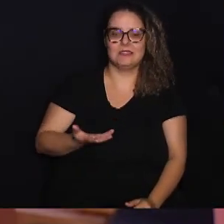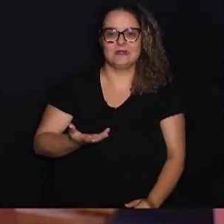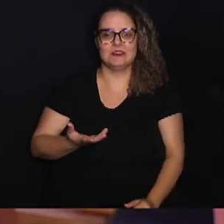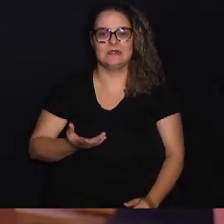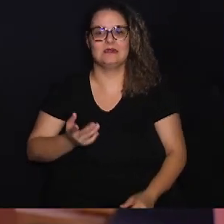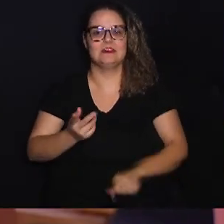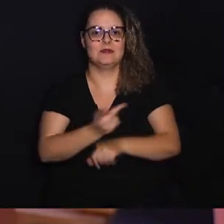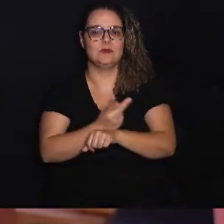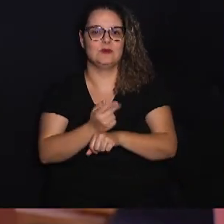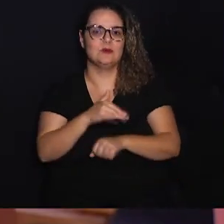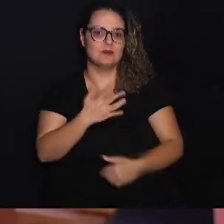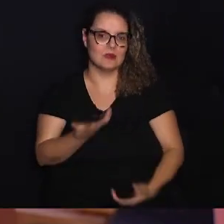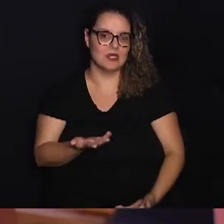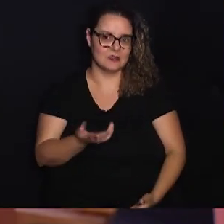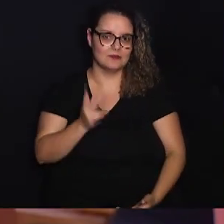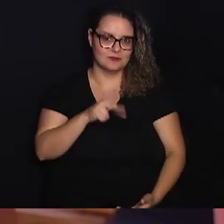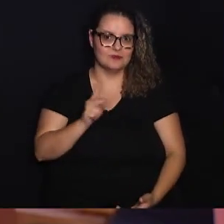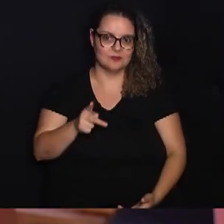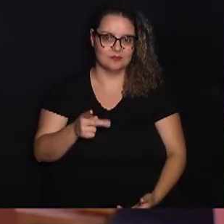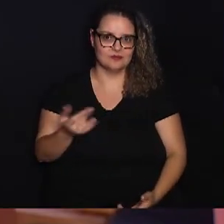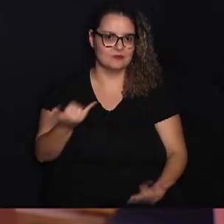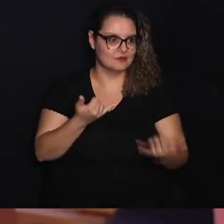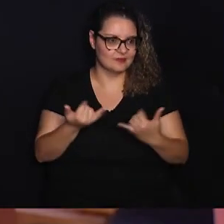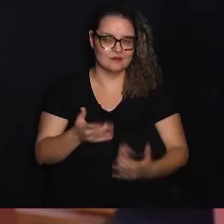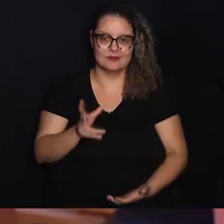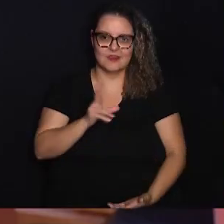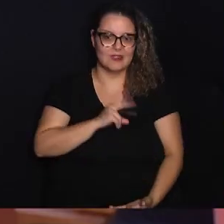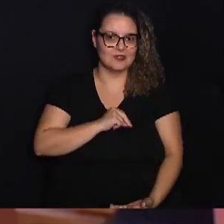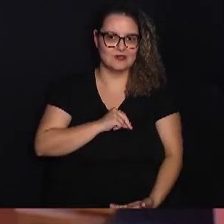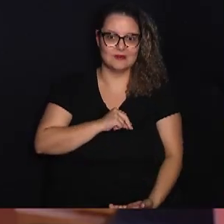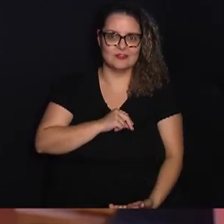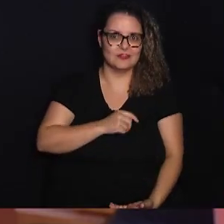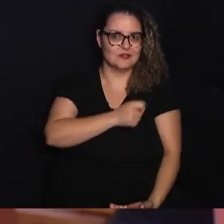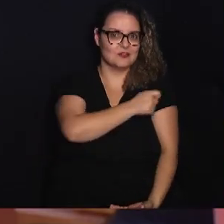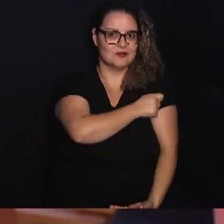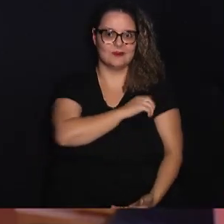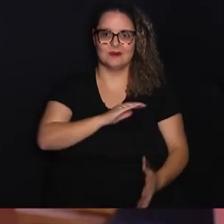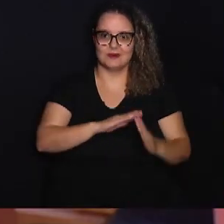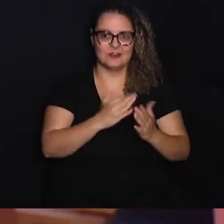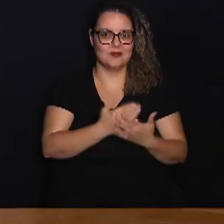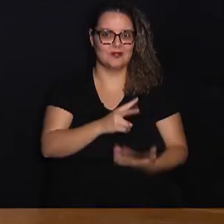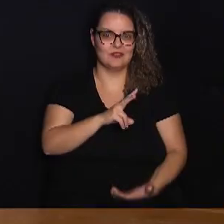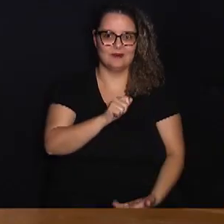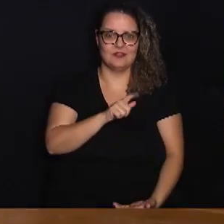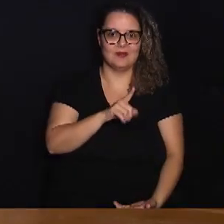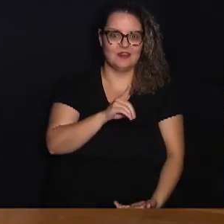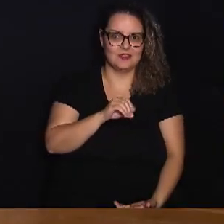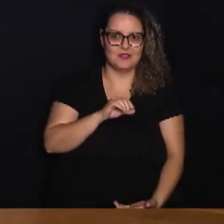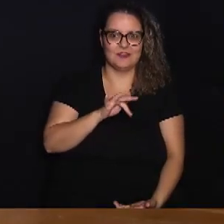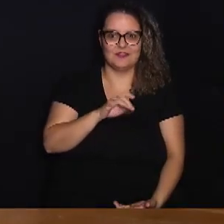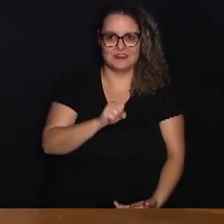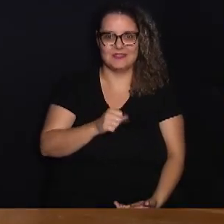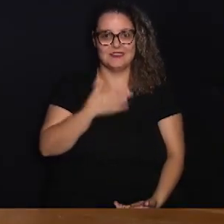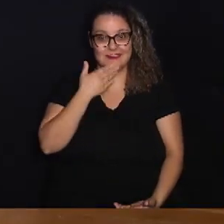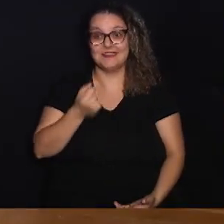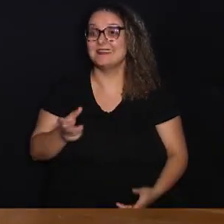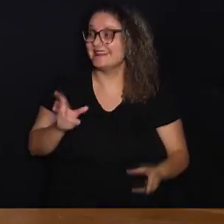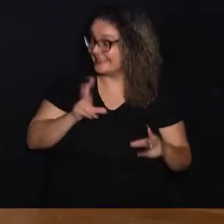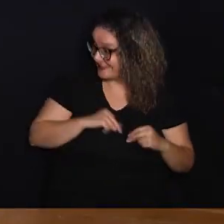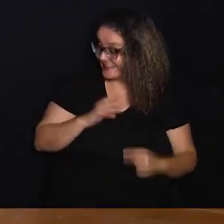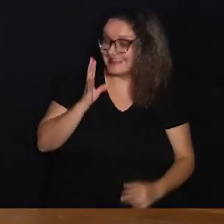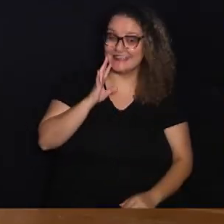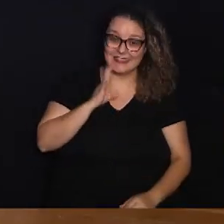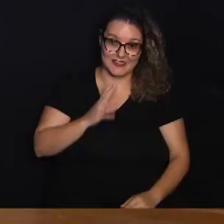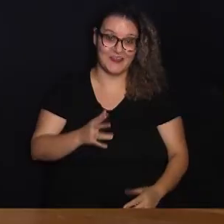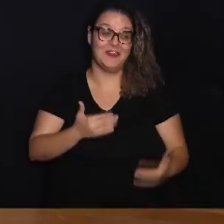muito mais. Então os professores comentam, nossa, os alunos que saíram de escolas Waldorf são os melhores. Olha, na que universidade.